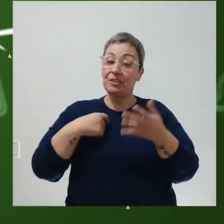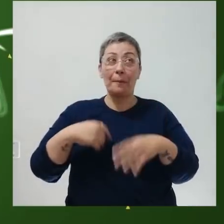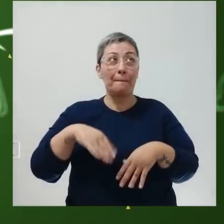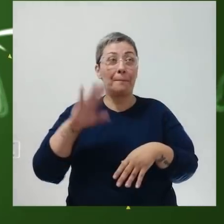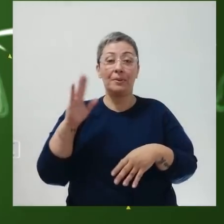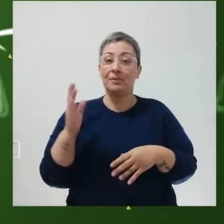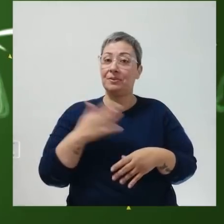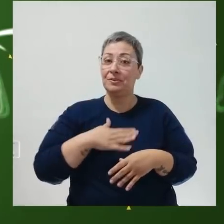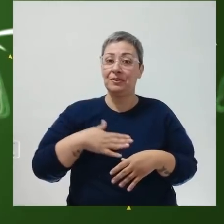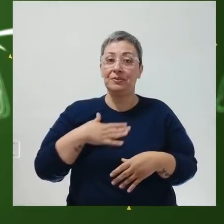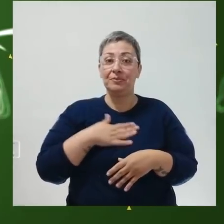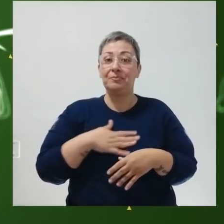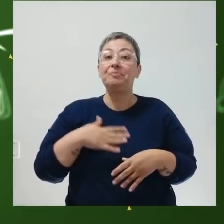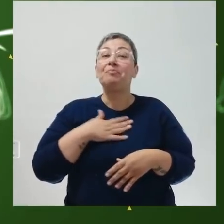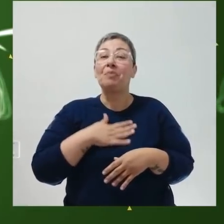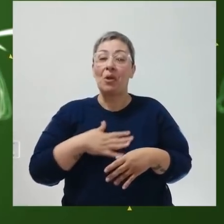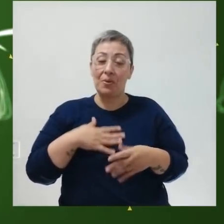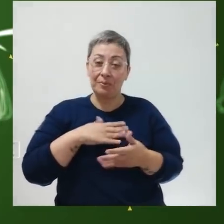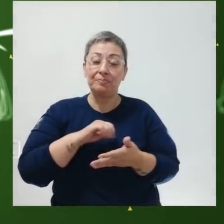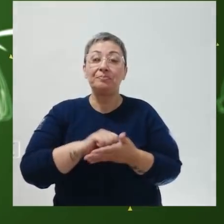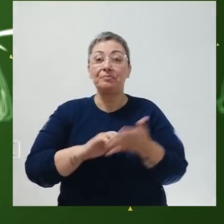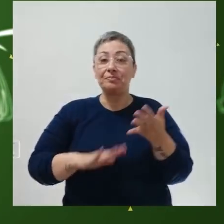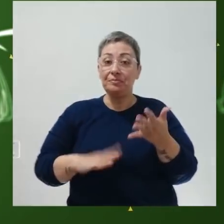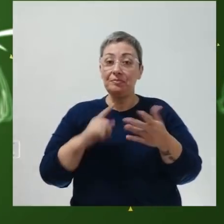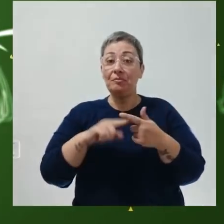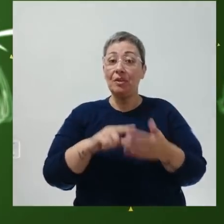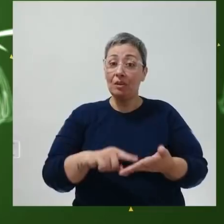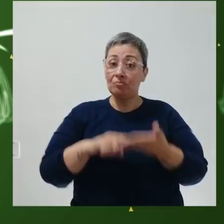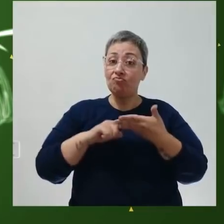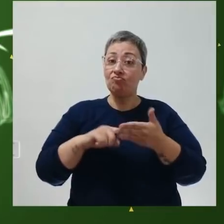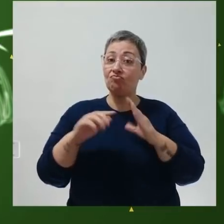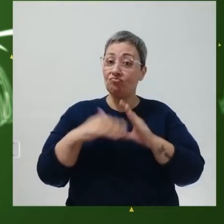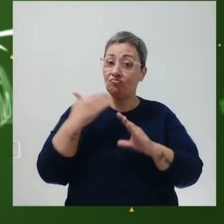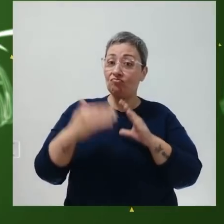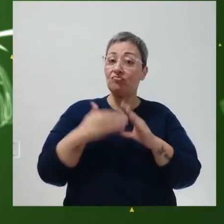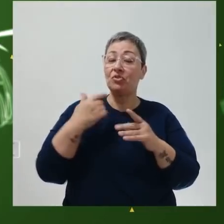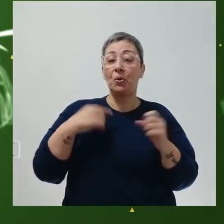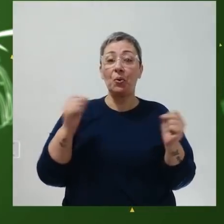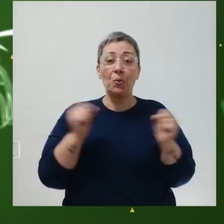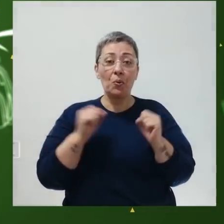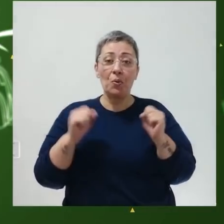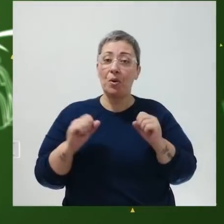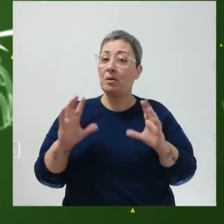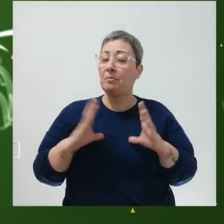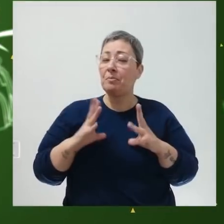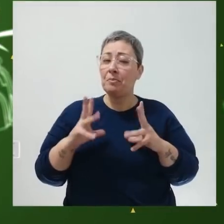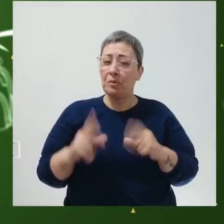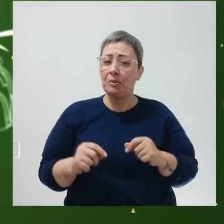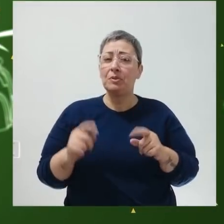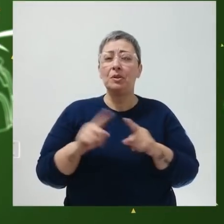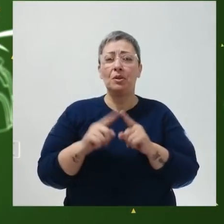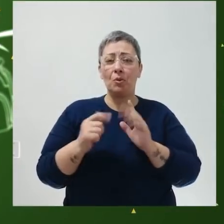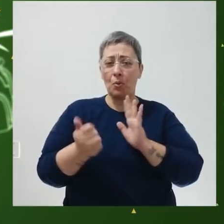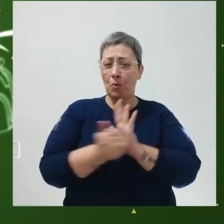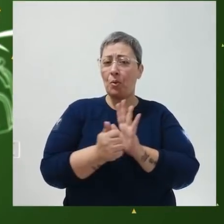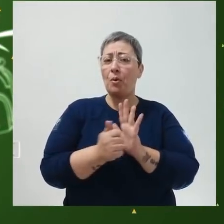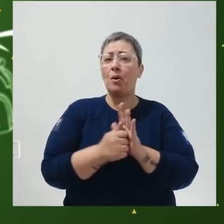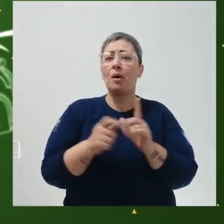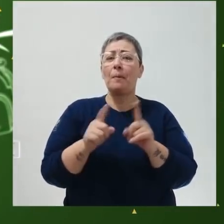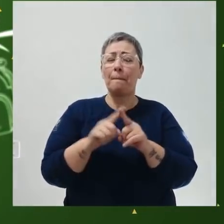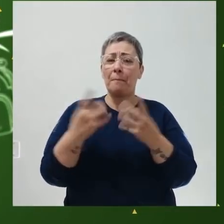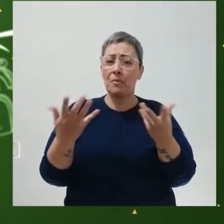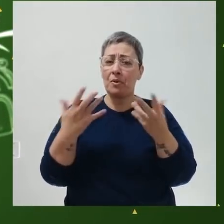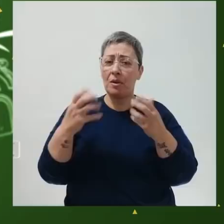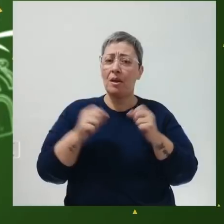mais gostei. Eu gostei das atividades que você está mandando. Eu tô adorando muito, eu tô curtindo. Eu quero